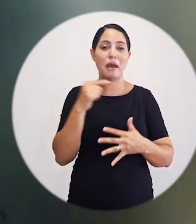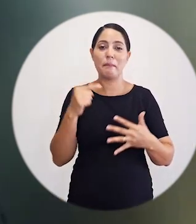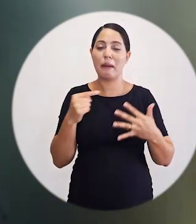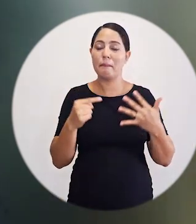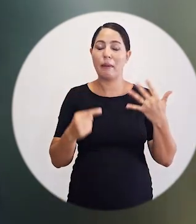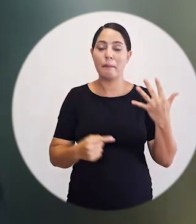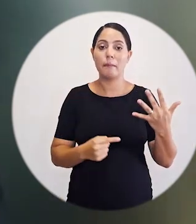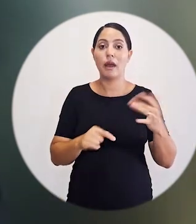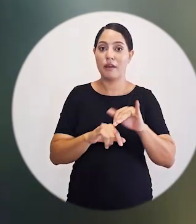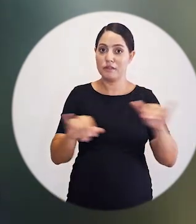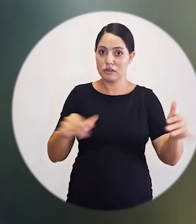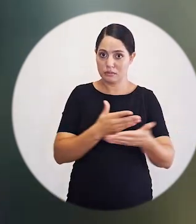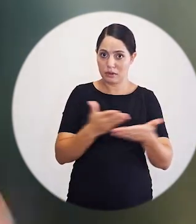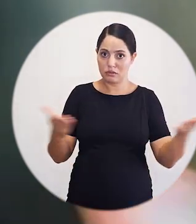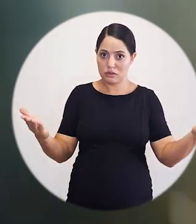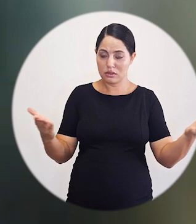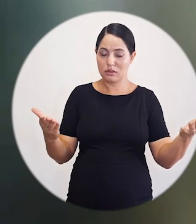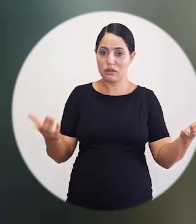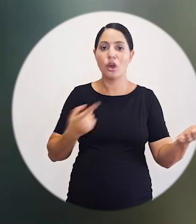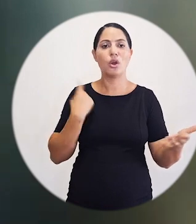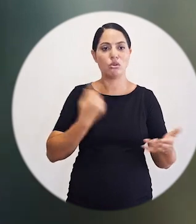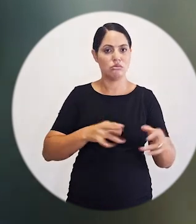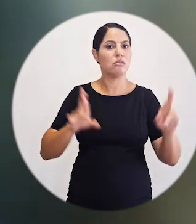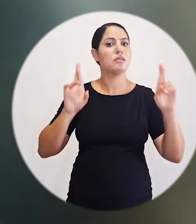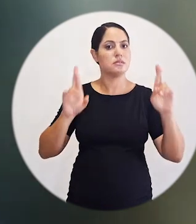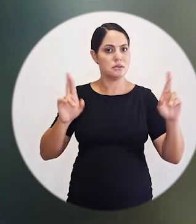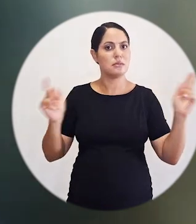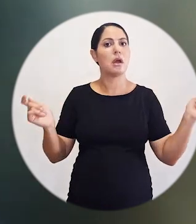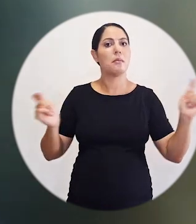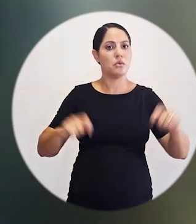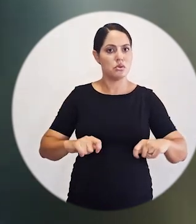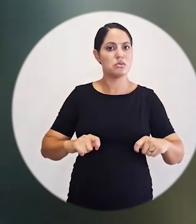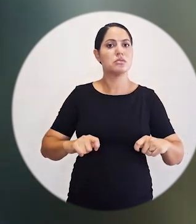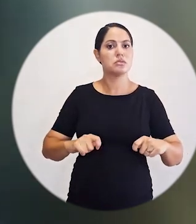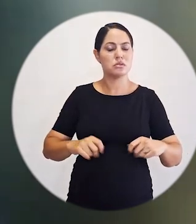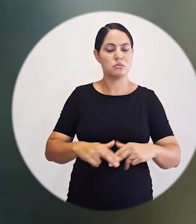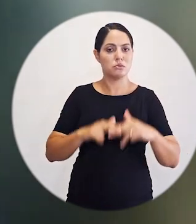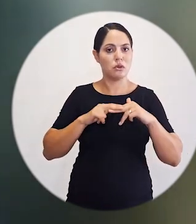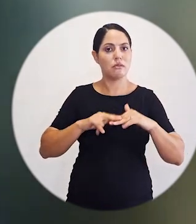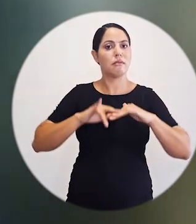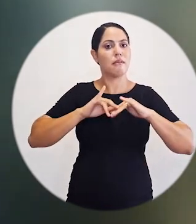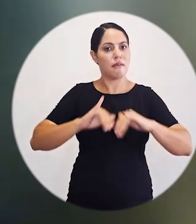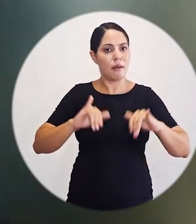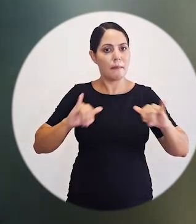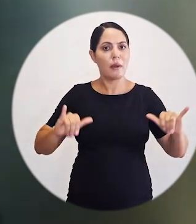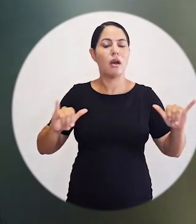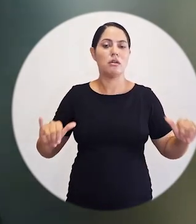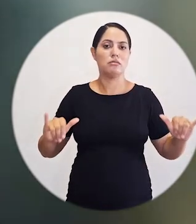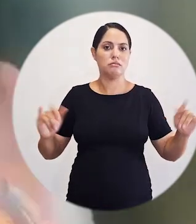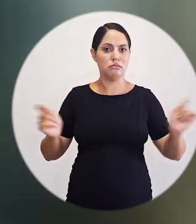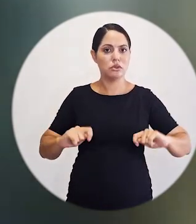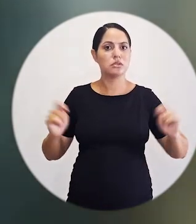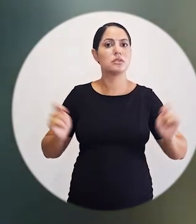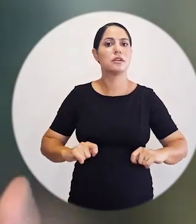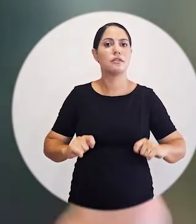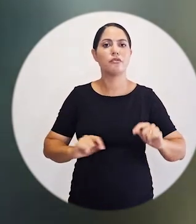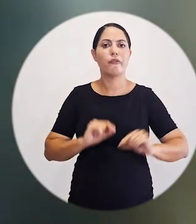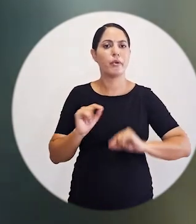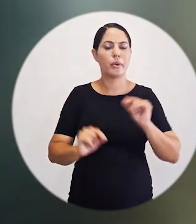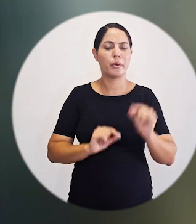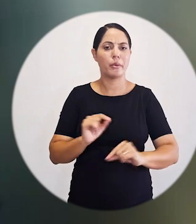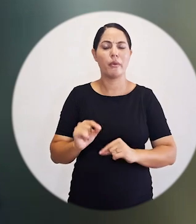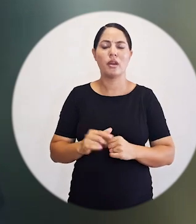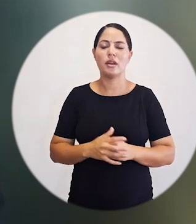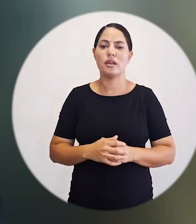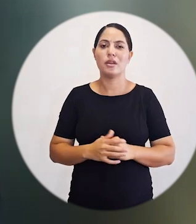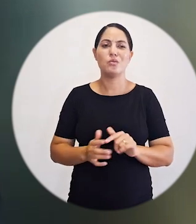aprovado pelo comitê. Estou falando aqui em primeira mão para vocês, inclusive, e a gente espera que tenha, no bojo dessa campanha